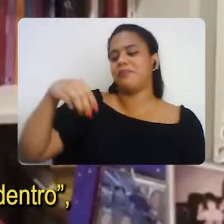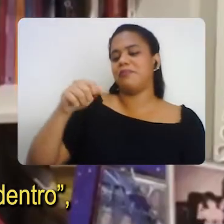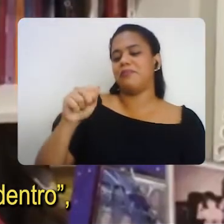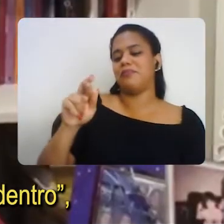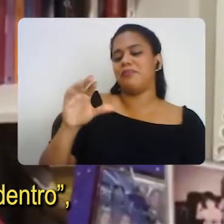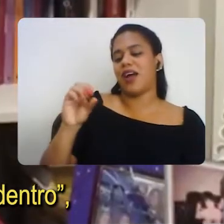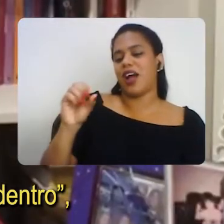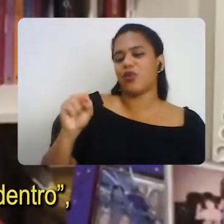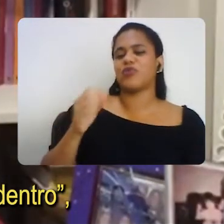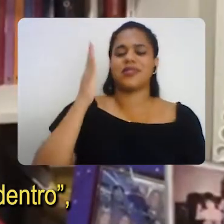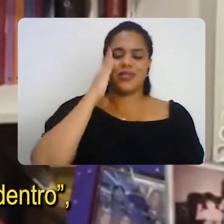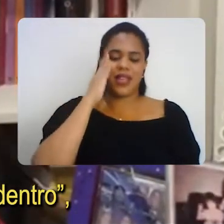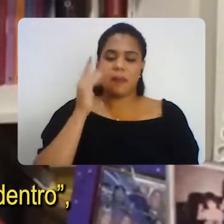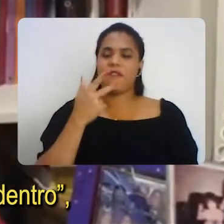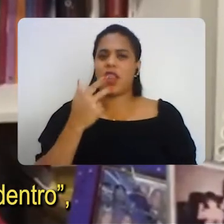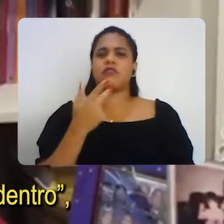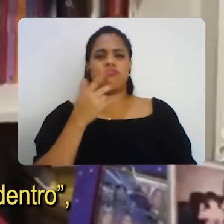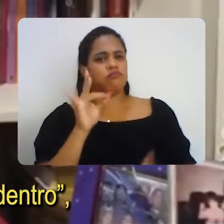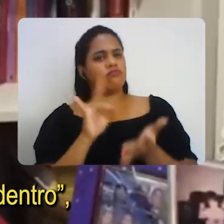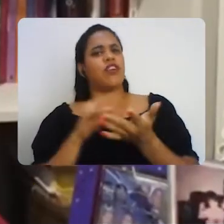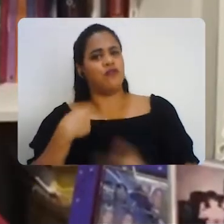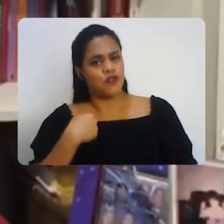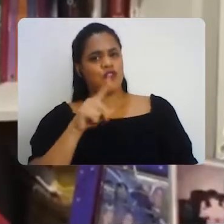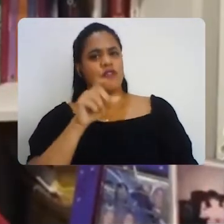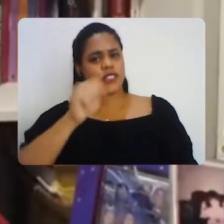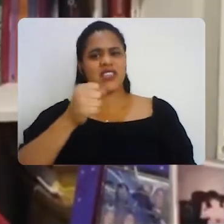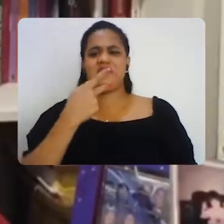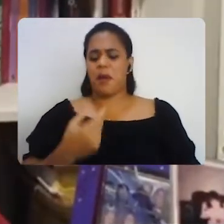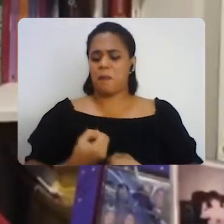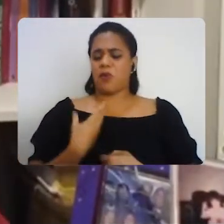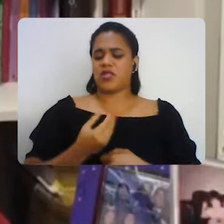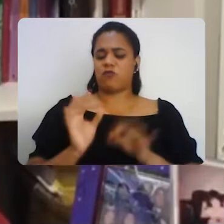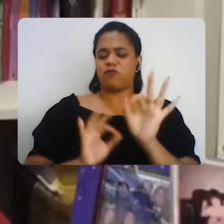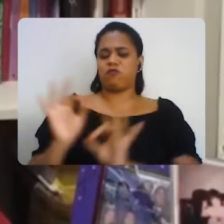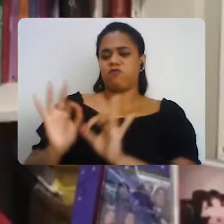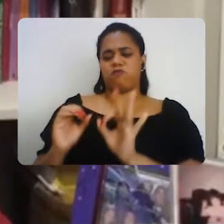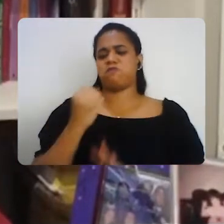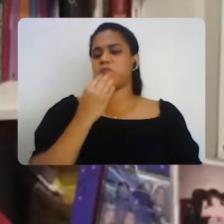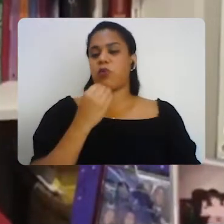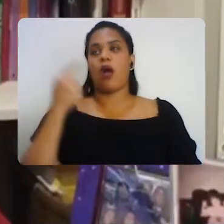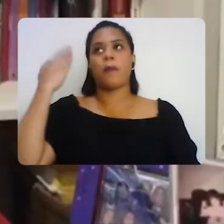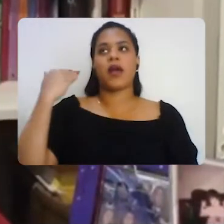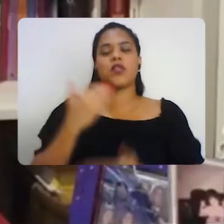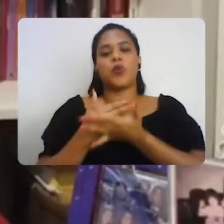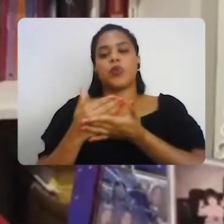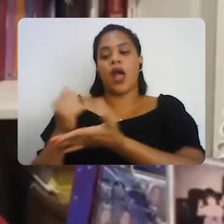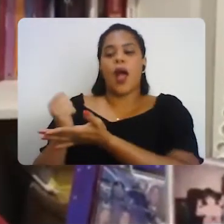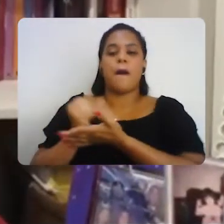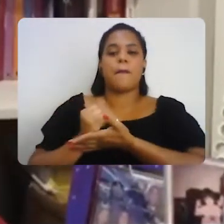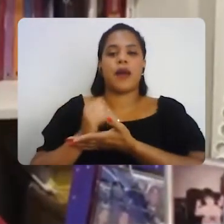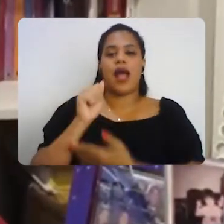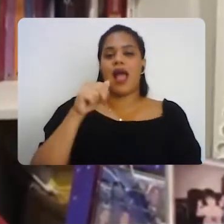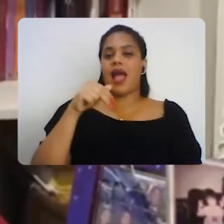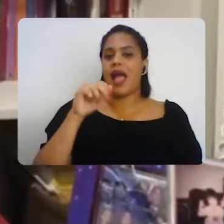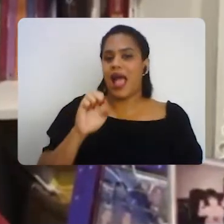Marquinhos. Então eu falei, olha, com certeza tô dentro, porque vai ser uma produção muito boa. E no início eu contei com o